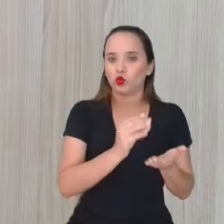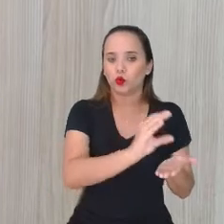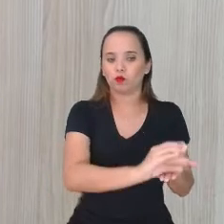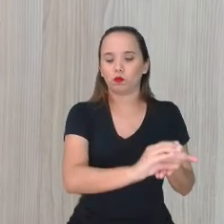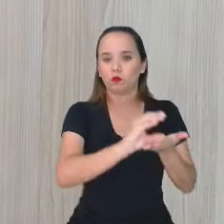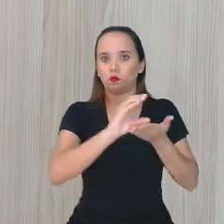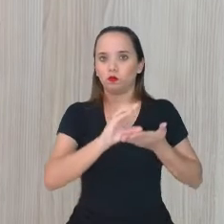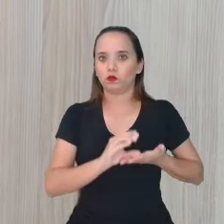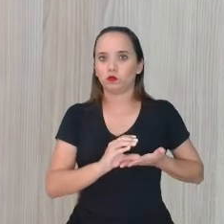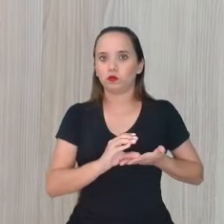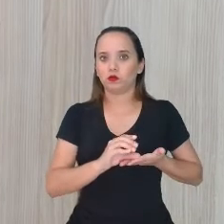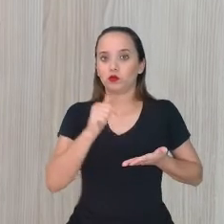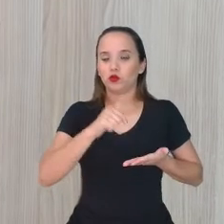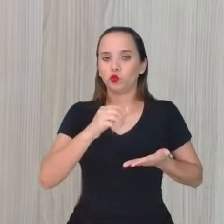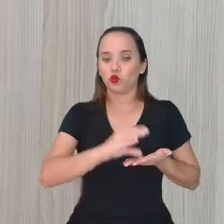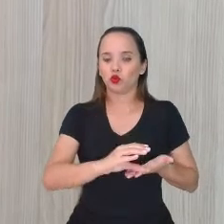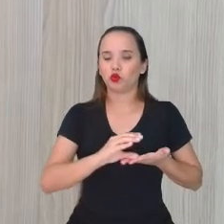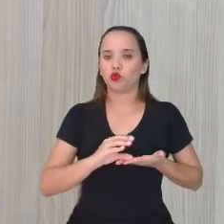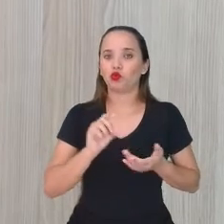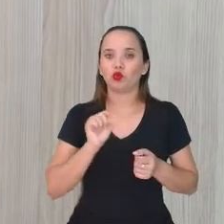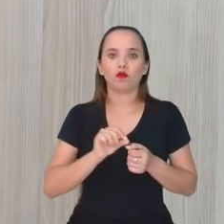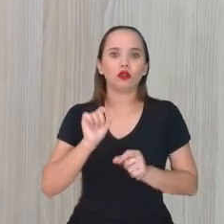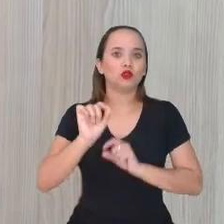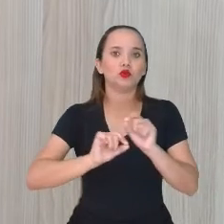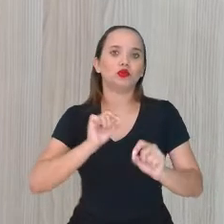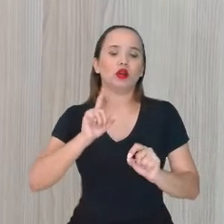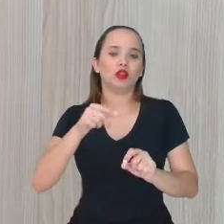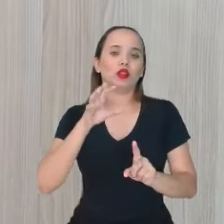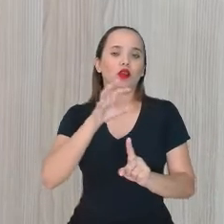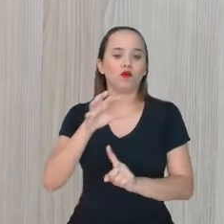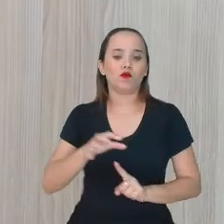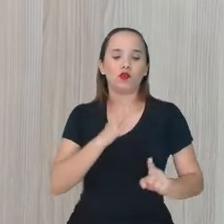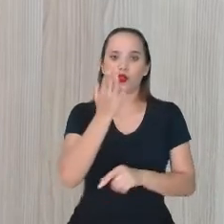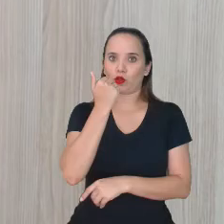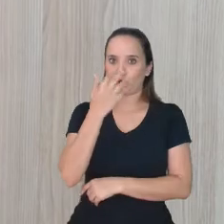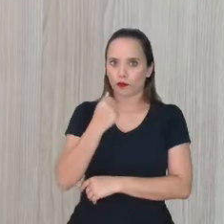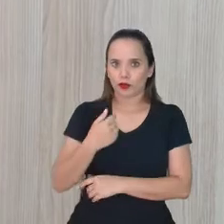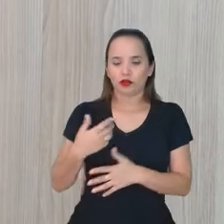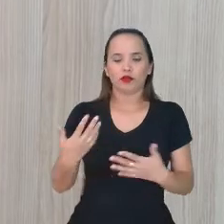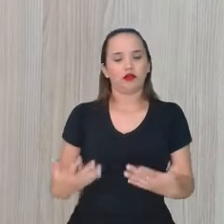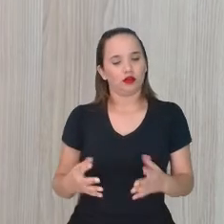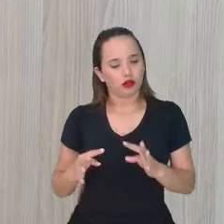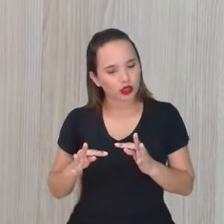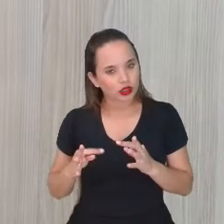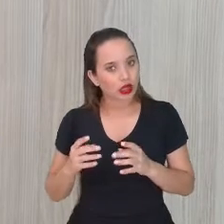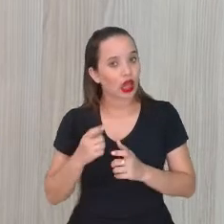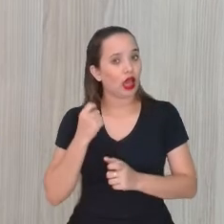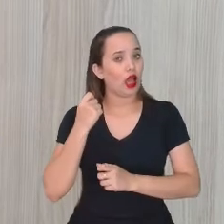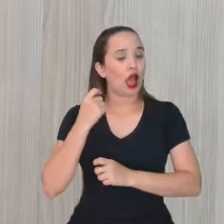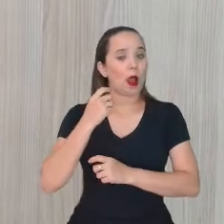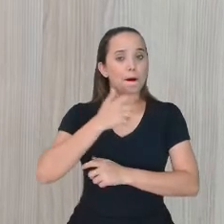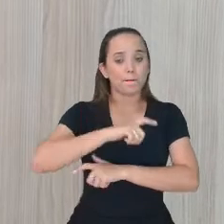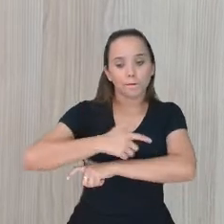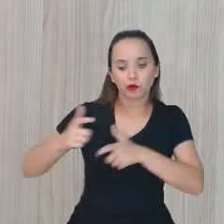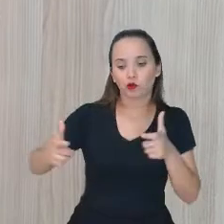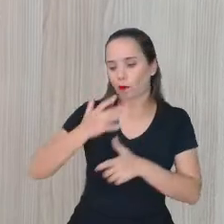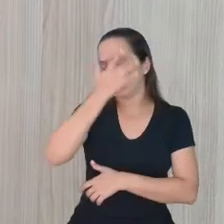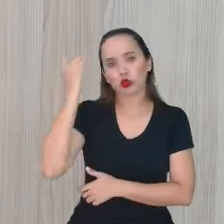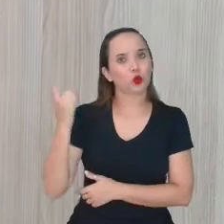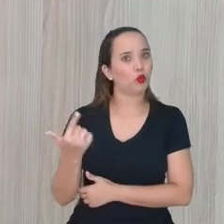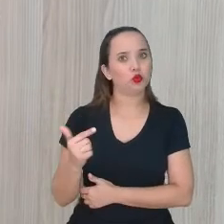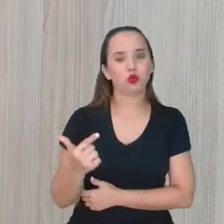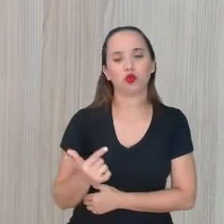reflexo justamente nos alimentos e aí nem todo mundo Exato. tem acesso, né, a um salário digno, né, a condições de vida